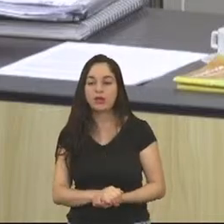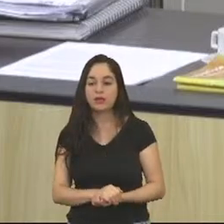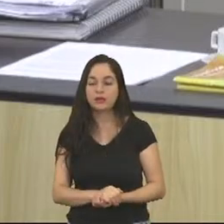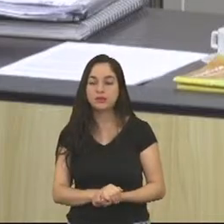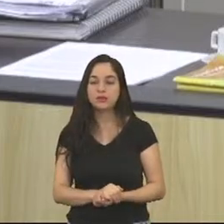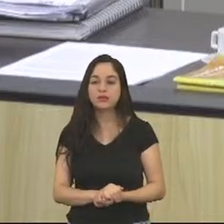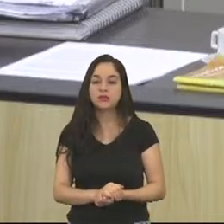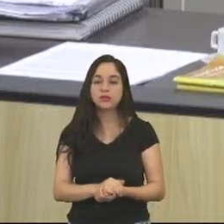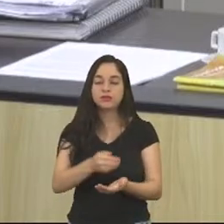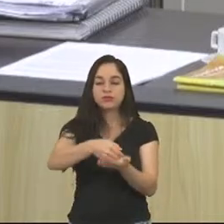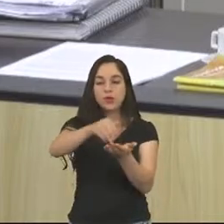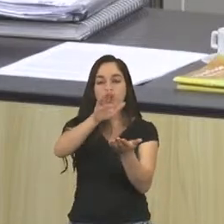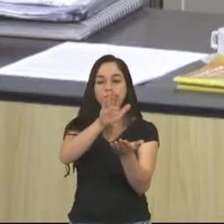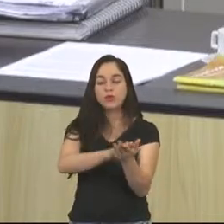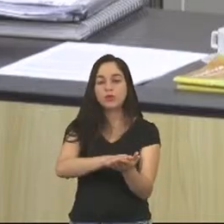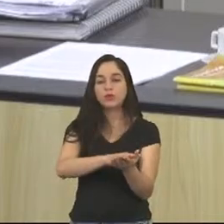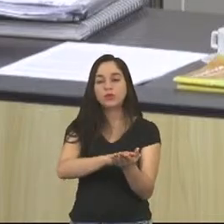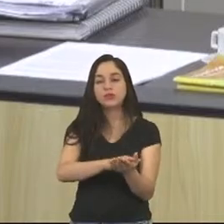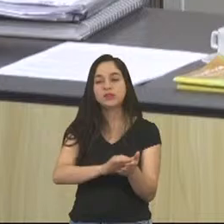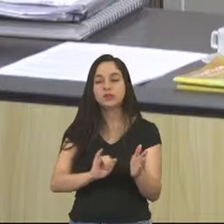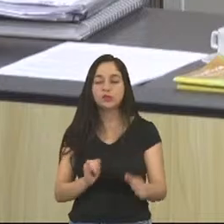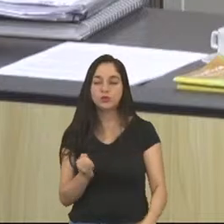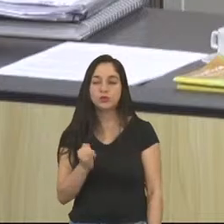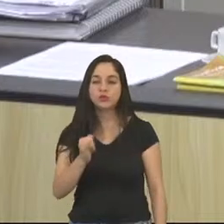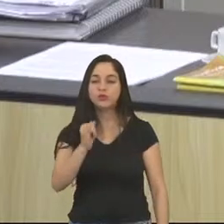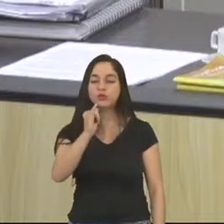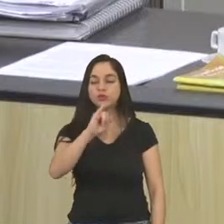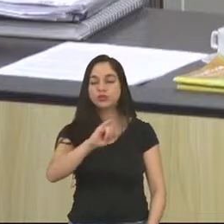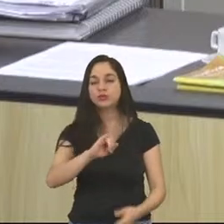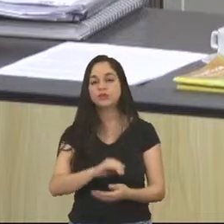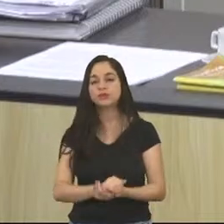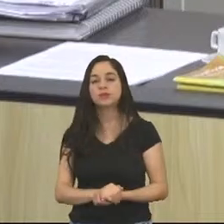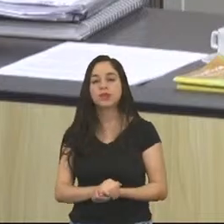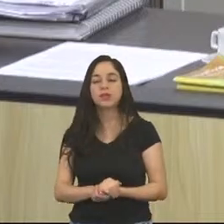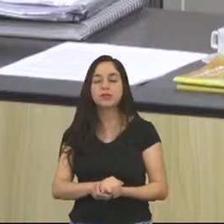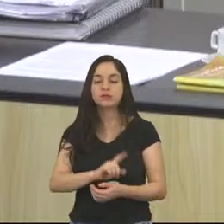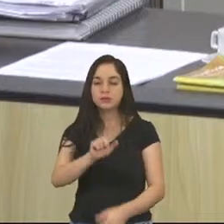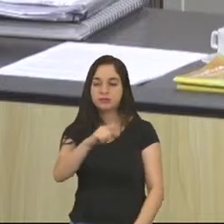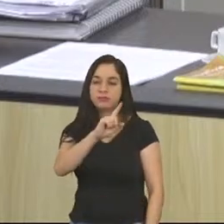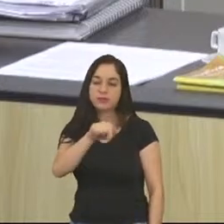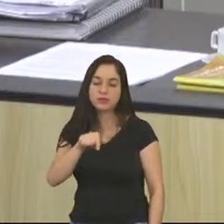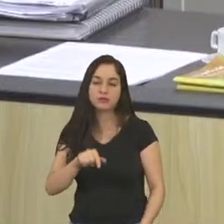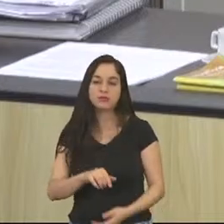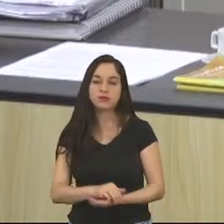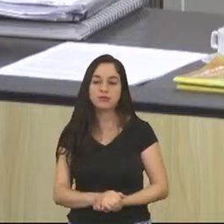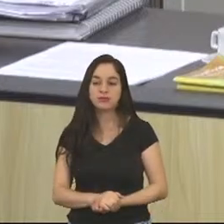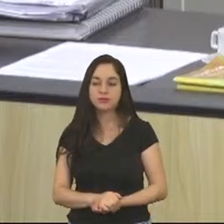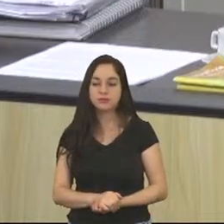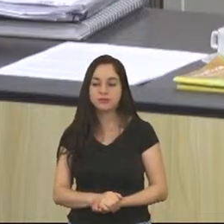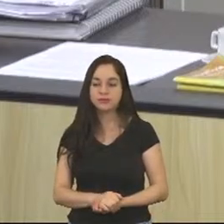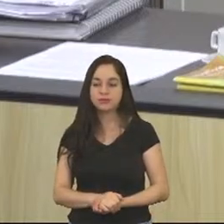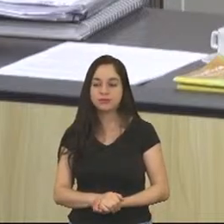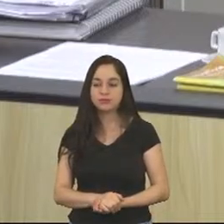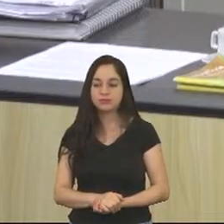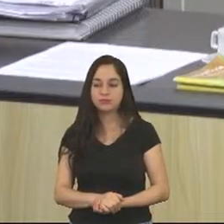e juros de mora de débitos tributários e não tributários na forma que especifica.